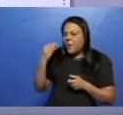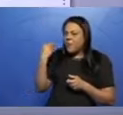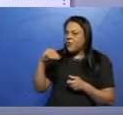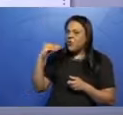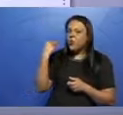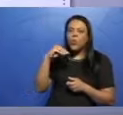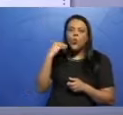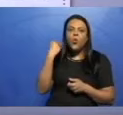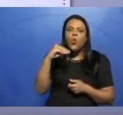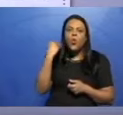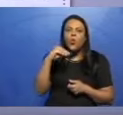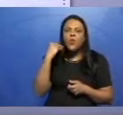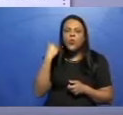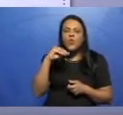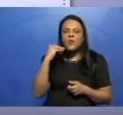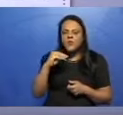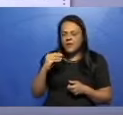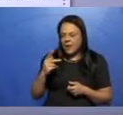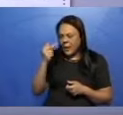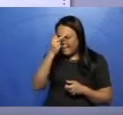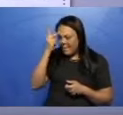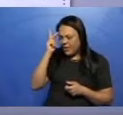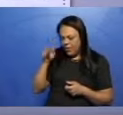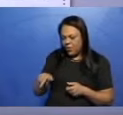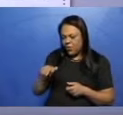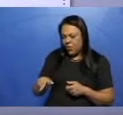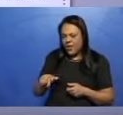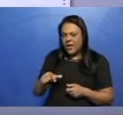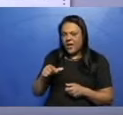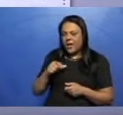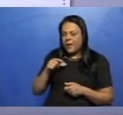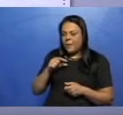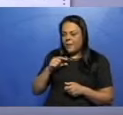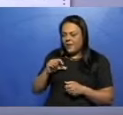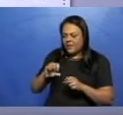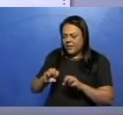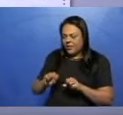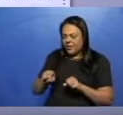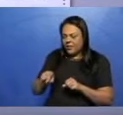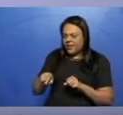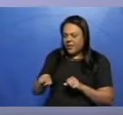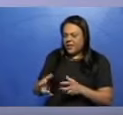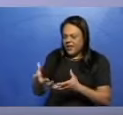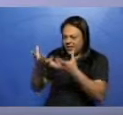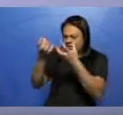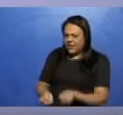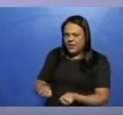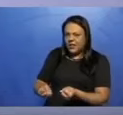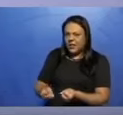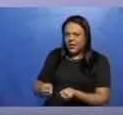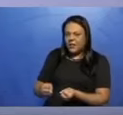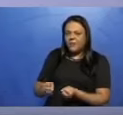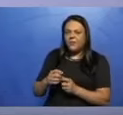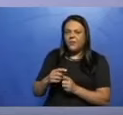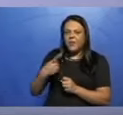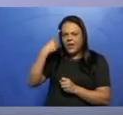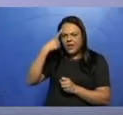ou ouvinte. São aqueles textos que têm um poder de persuasão sobre você, leitor.